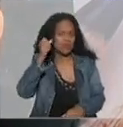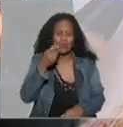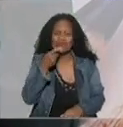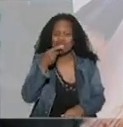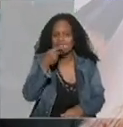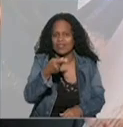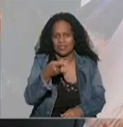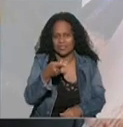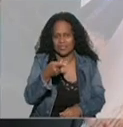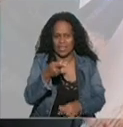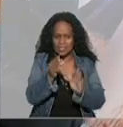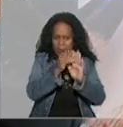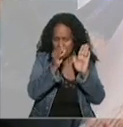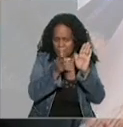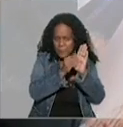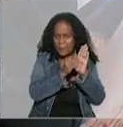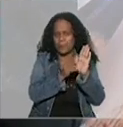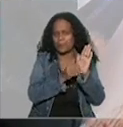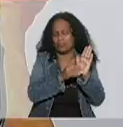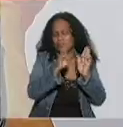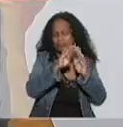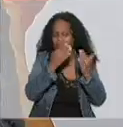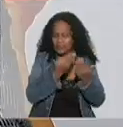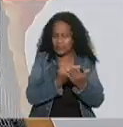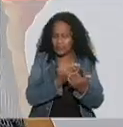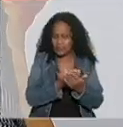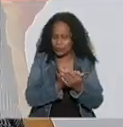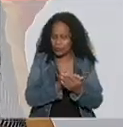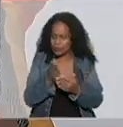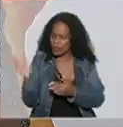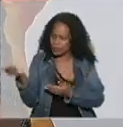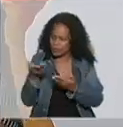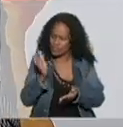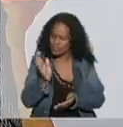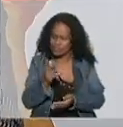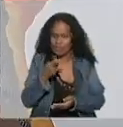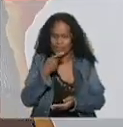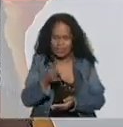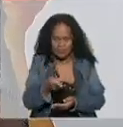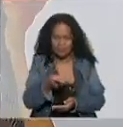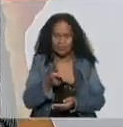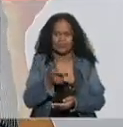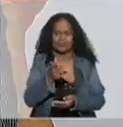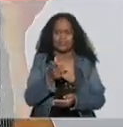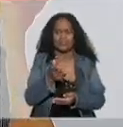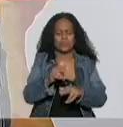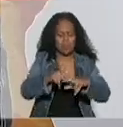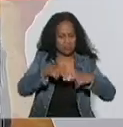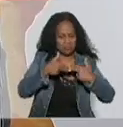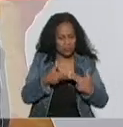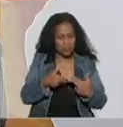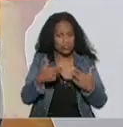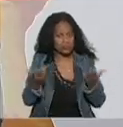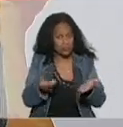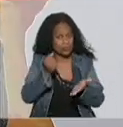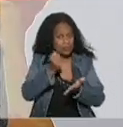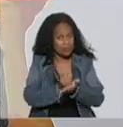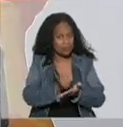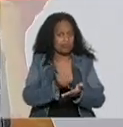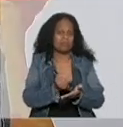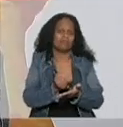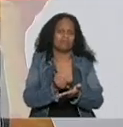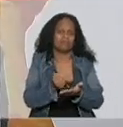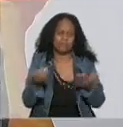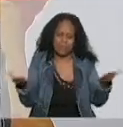memória social, em especial a cultura indígena? Bem, o meu desejo pela cultura indígena, por pesquisar a temática indígena, começou dentro